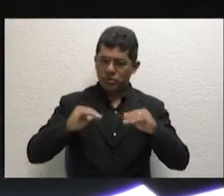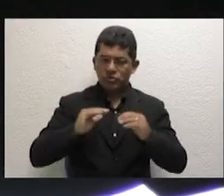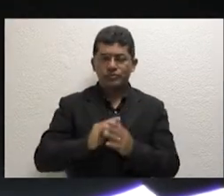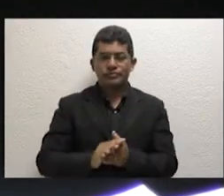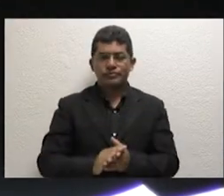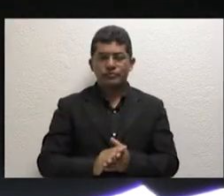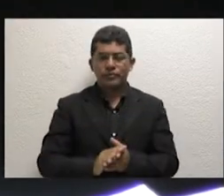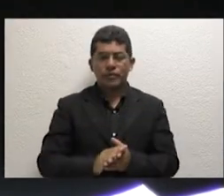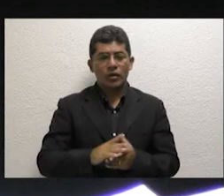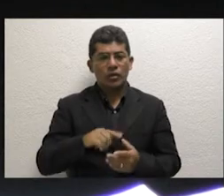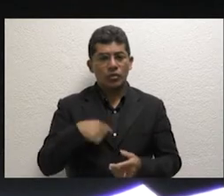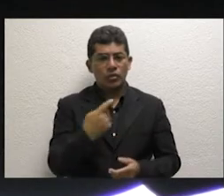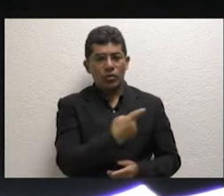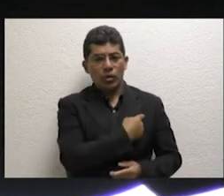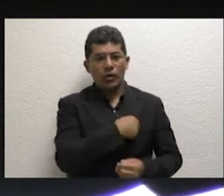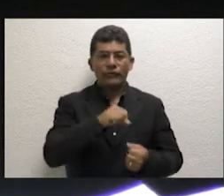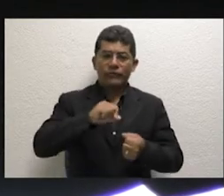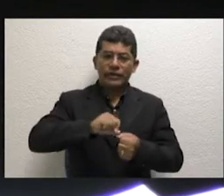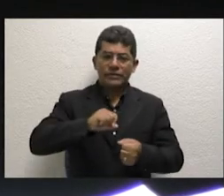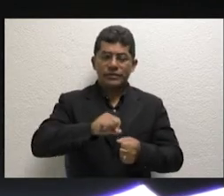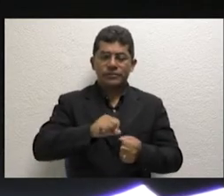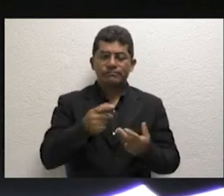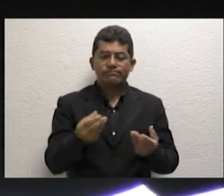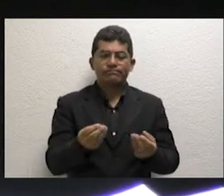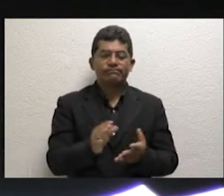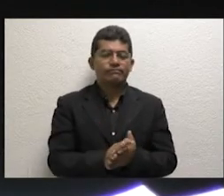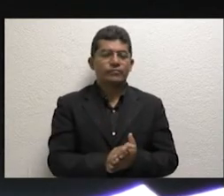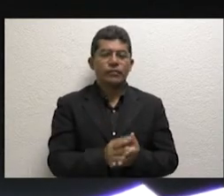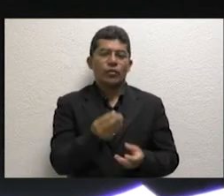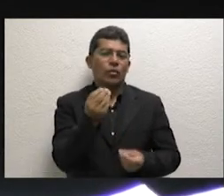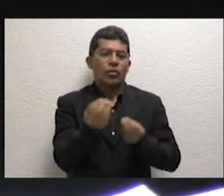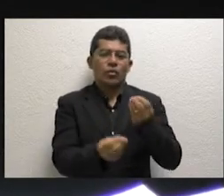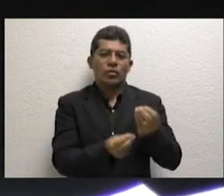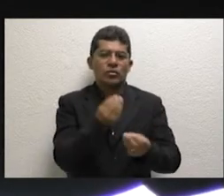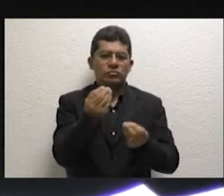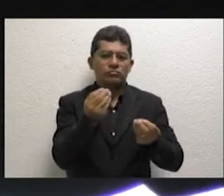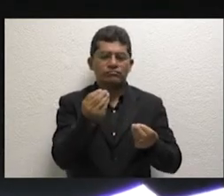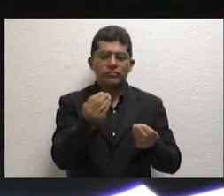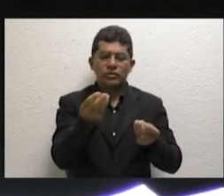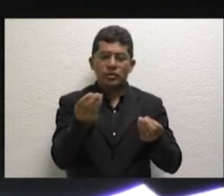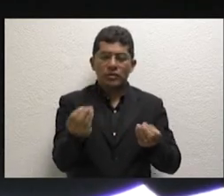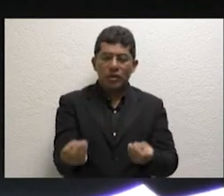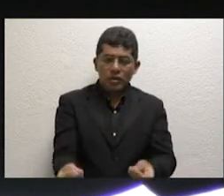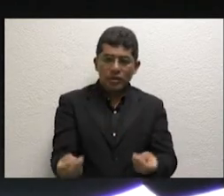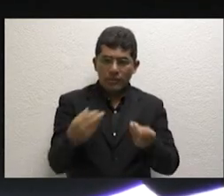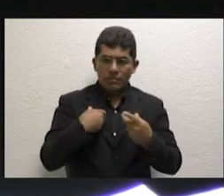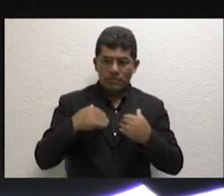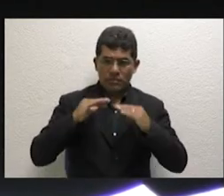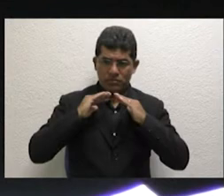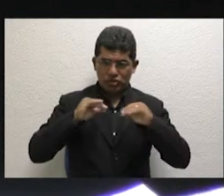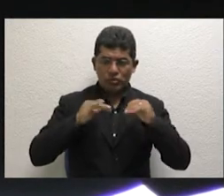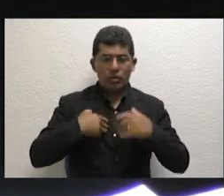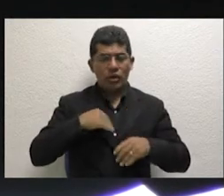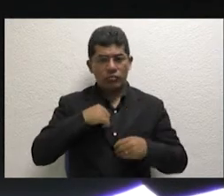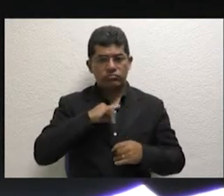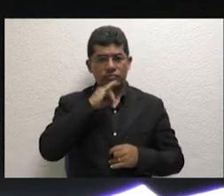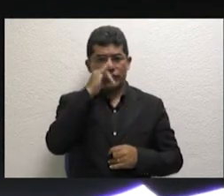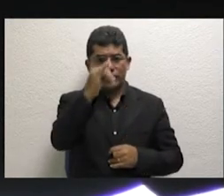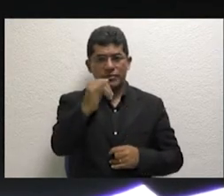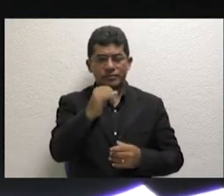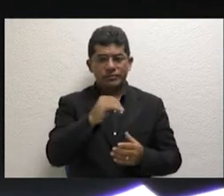fizéssemos e passássemos a informação para